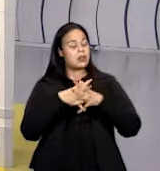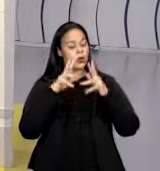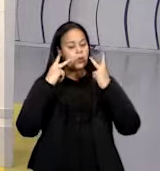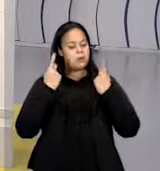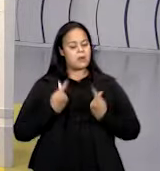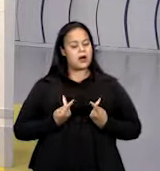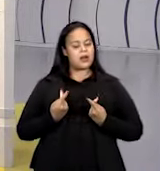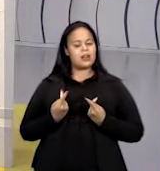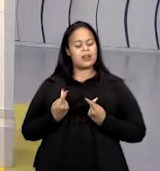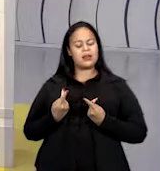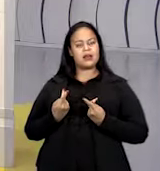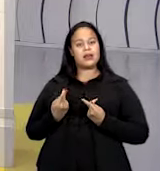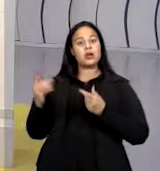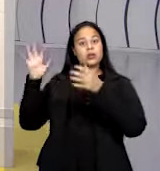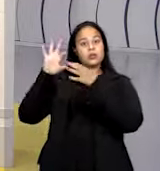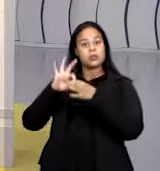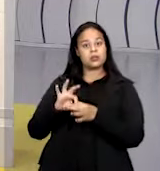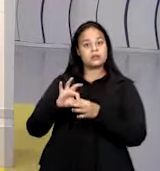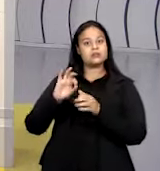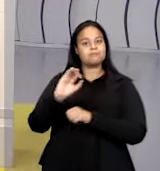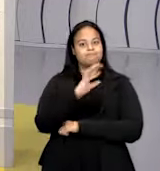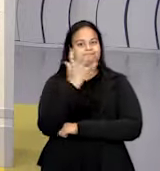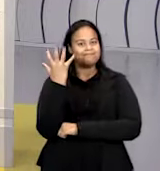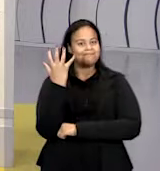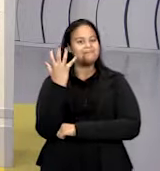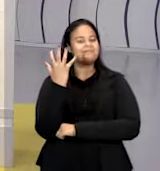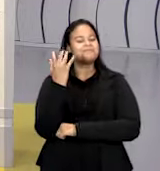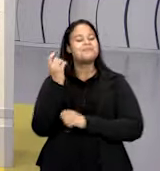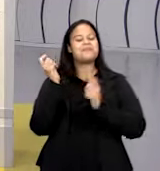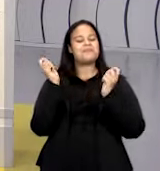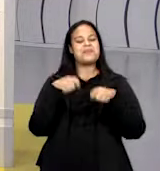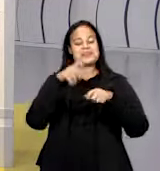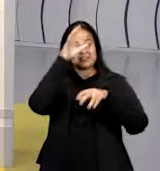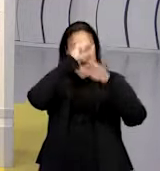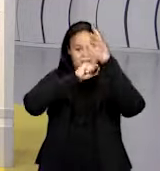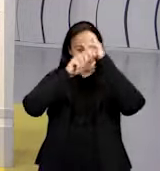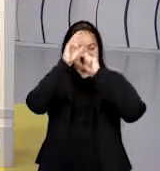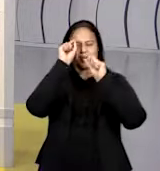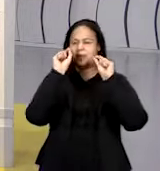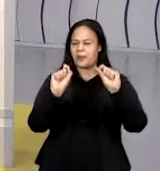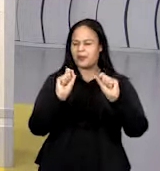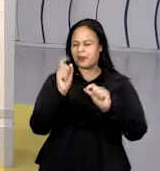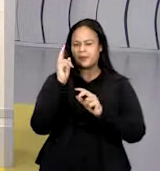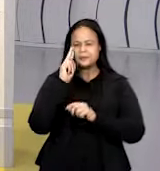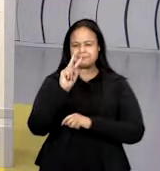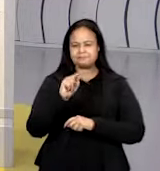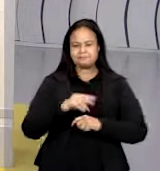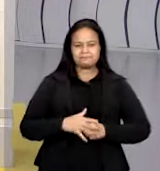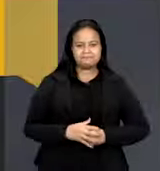de ciências. Vamos ver qual é a habilidade que está sendo trabalhada nessa aula.